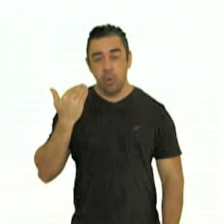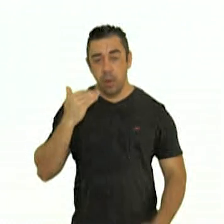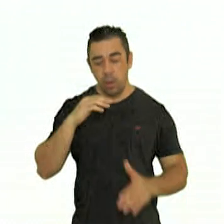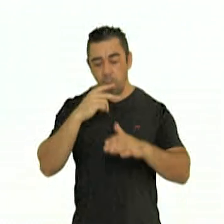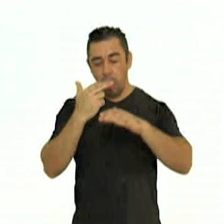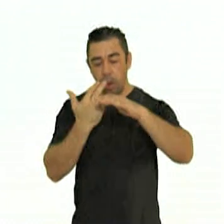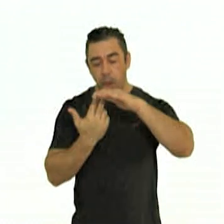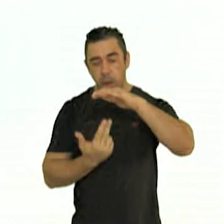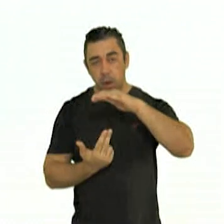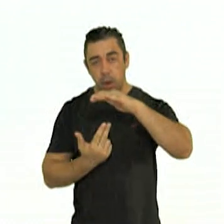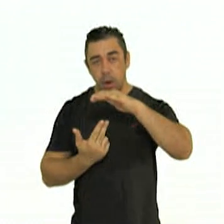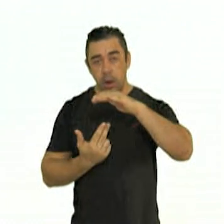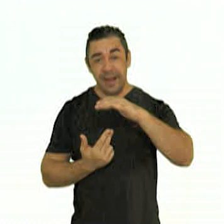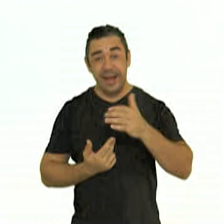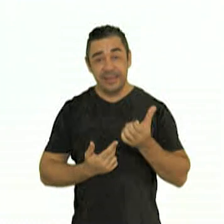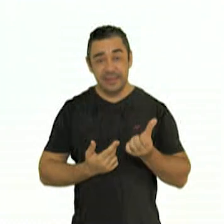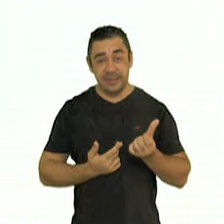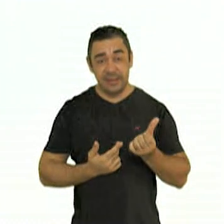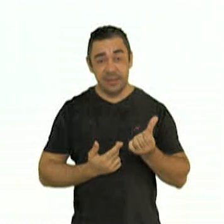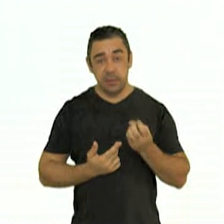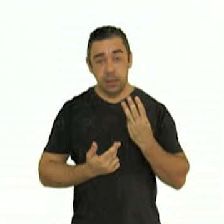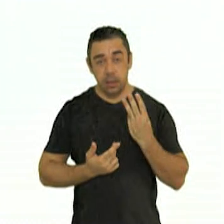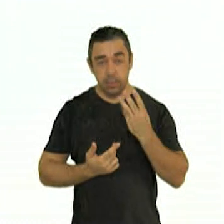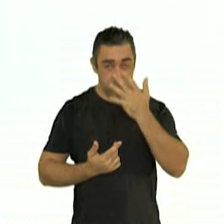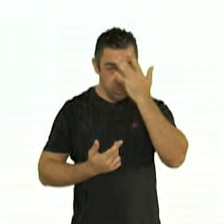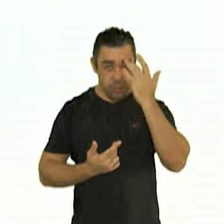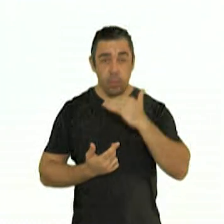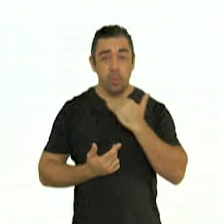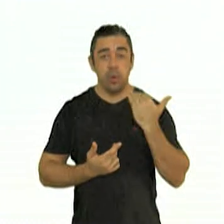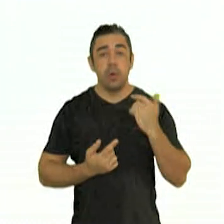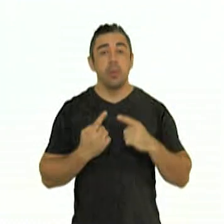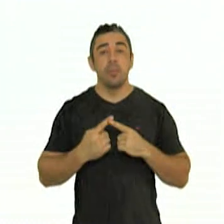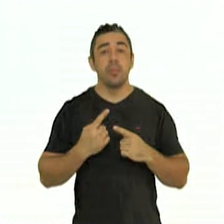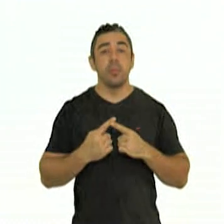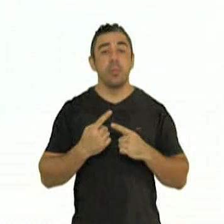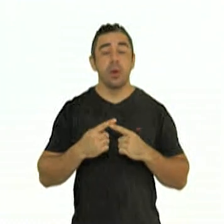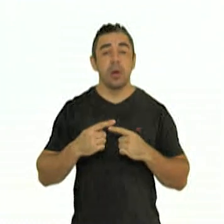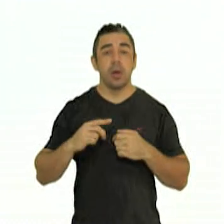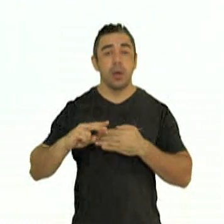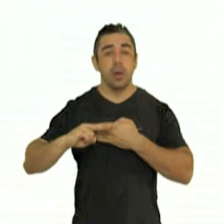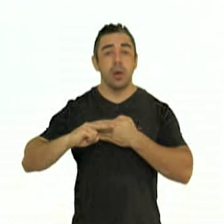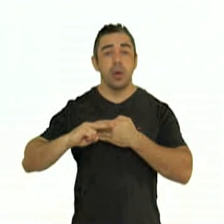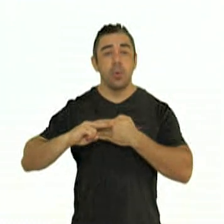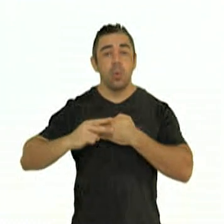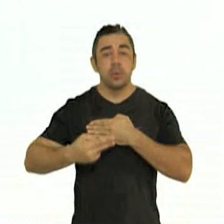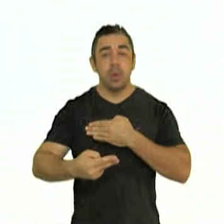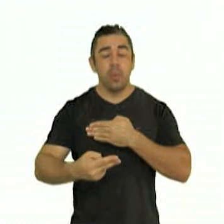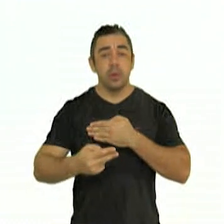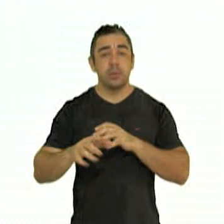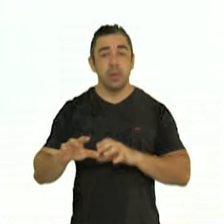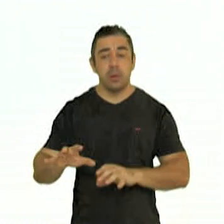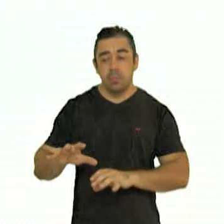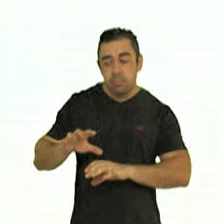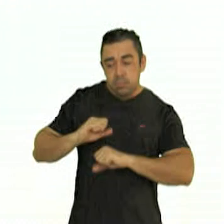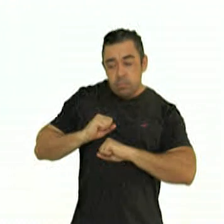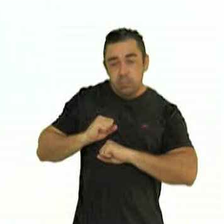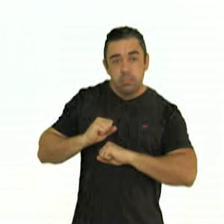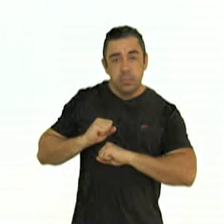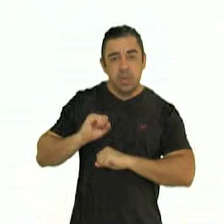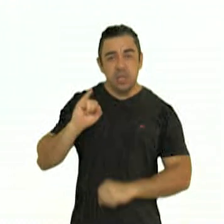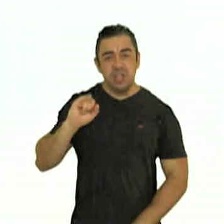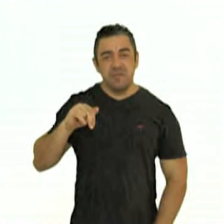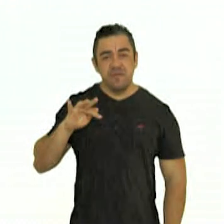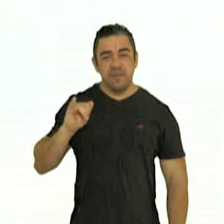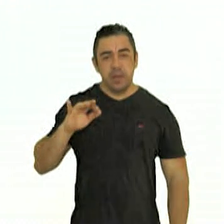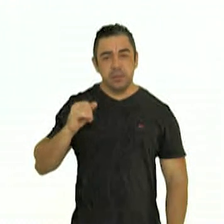naufrágio. As demais morreram vítimas de consequência de infecções causadas pelas águas poluídas.